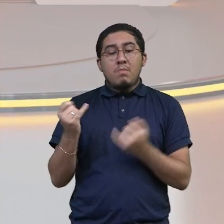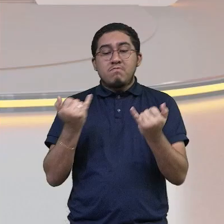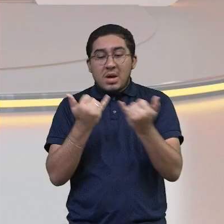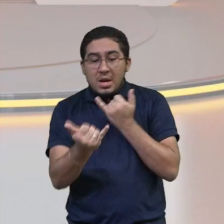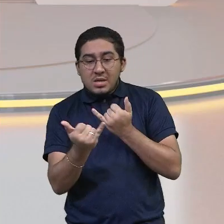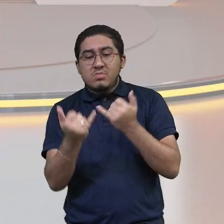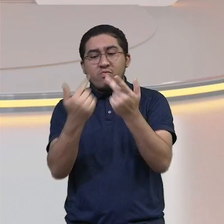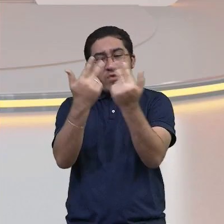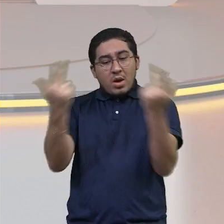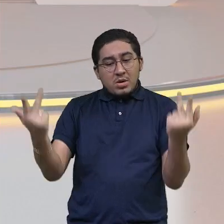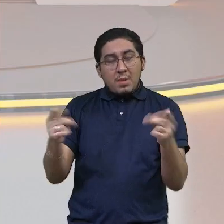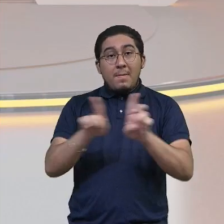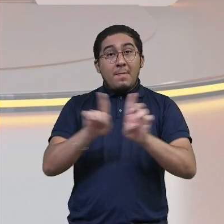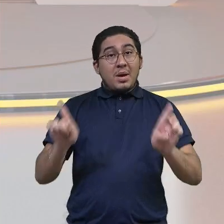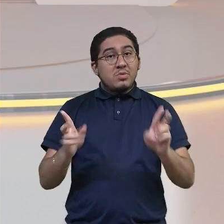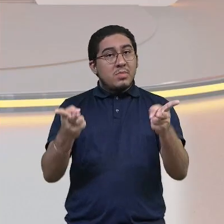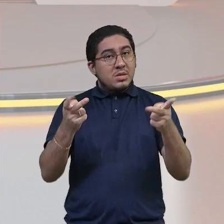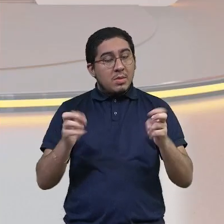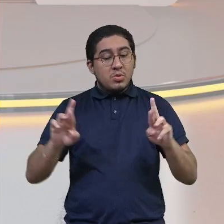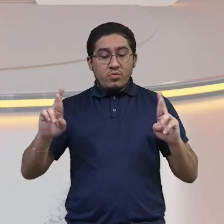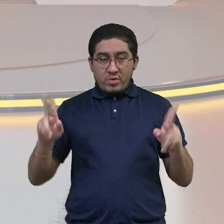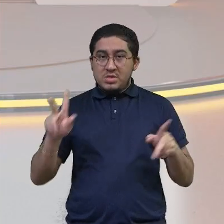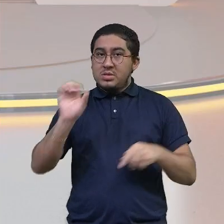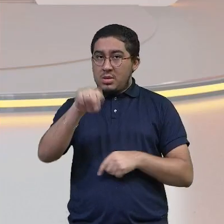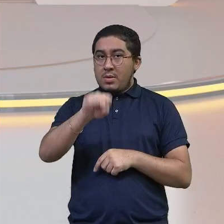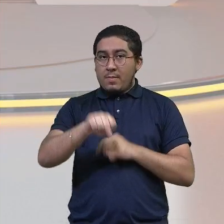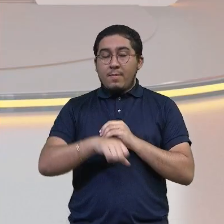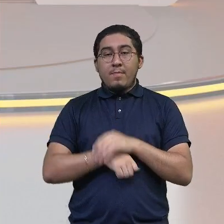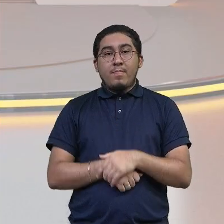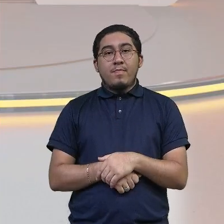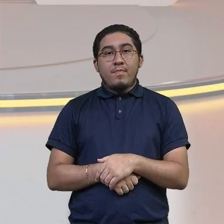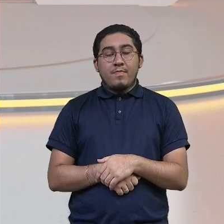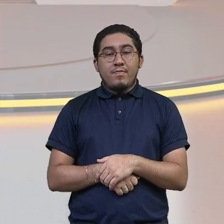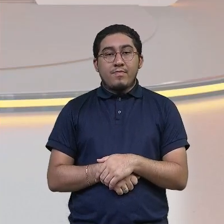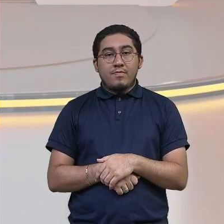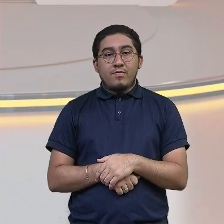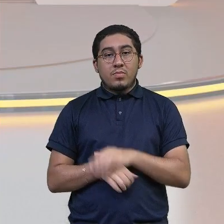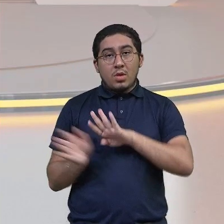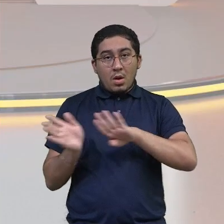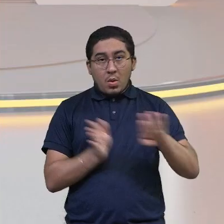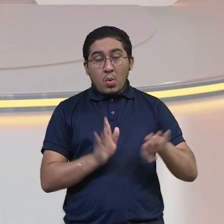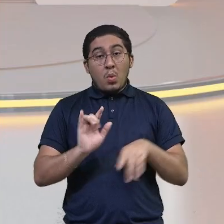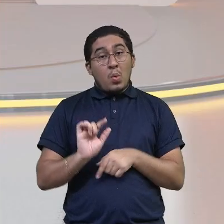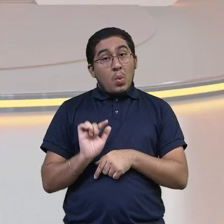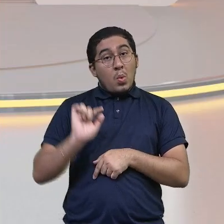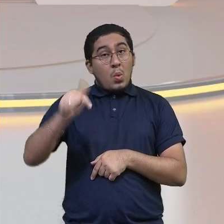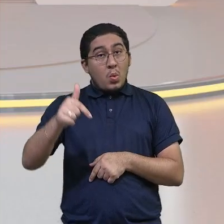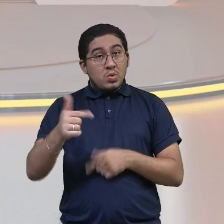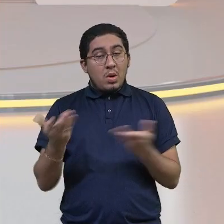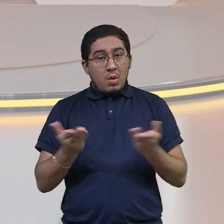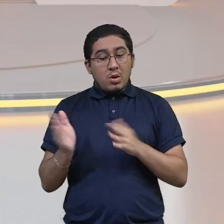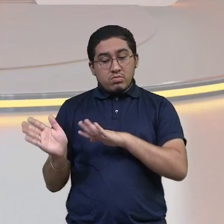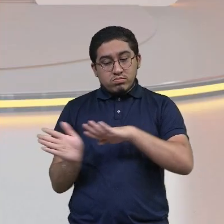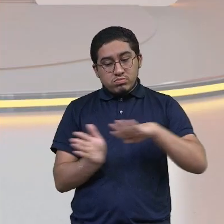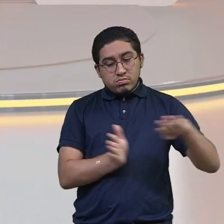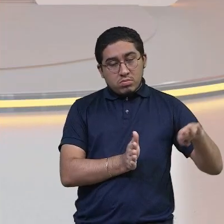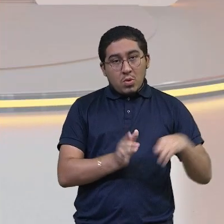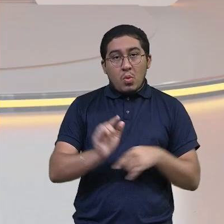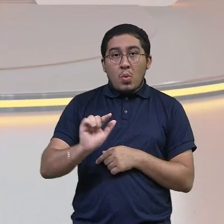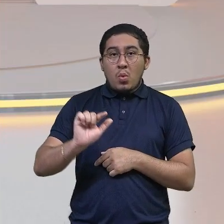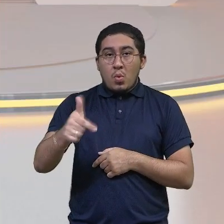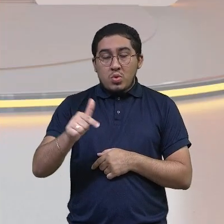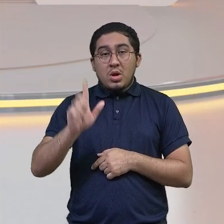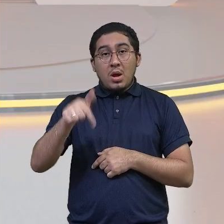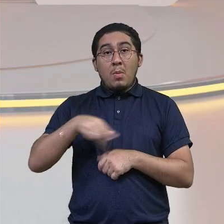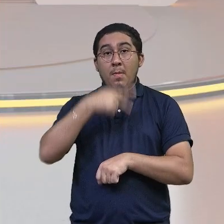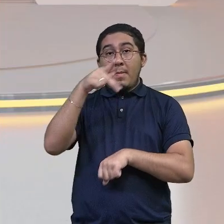também observamos diferenças. Outro caso emblemático também na América Latina foi o caso do Chile,